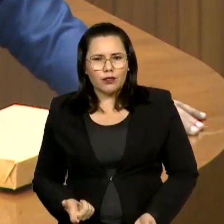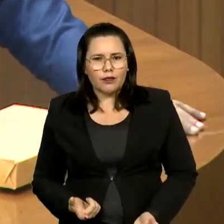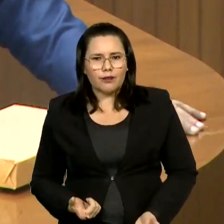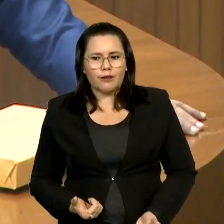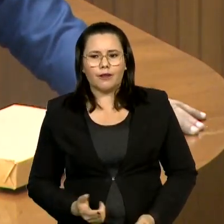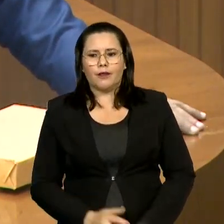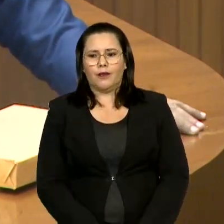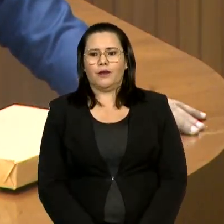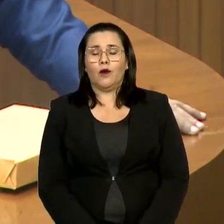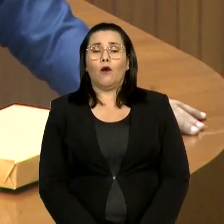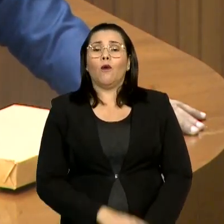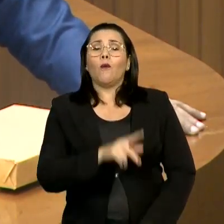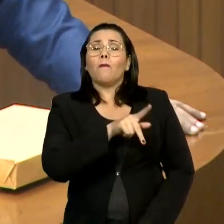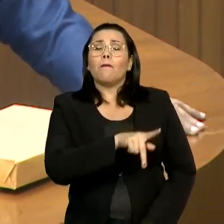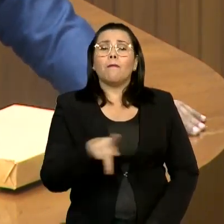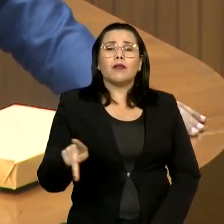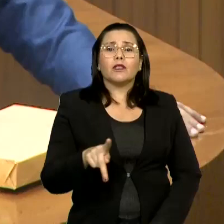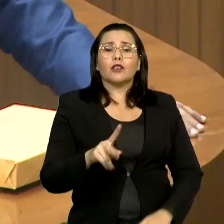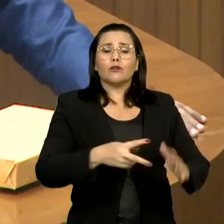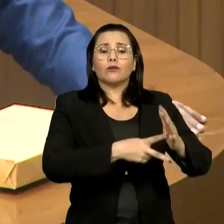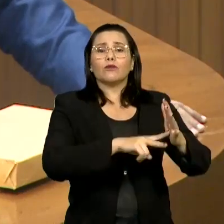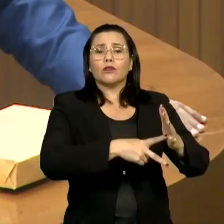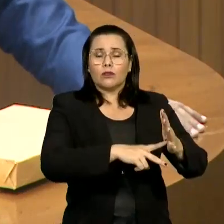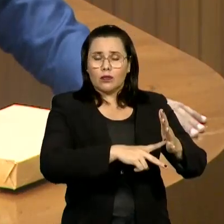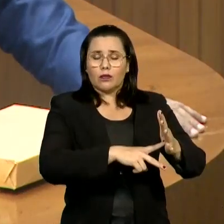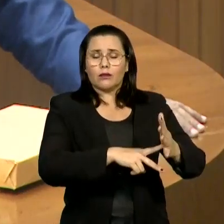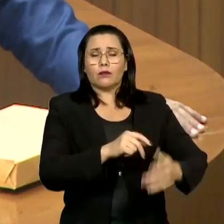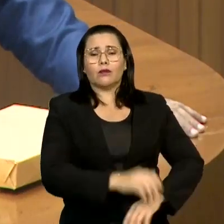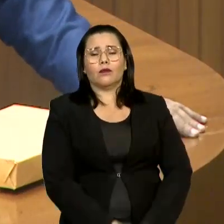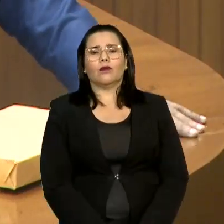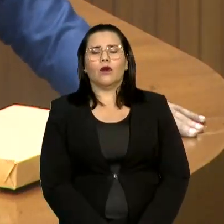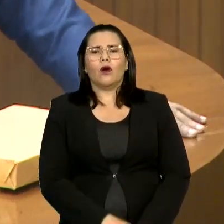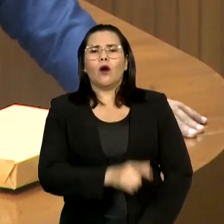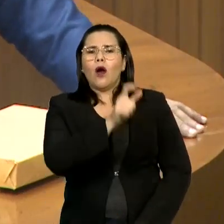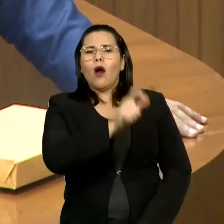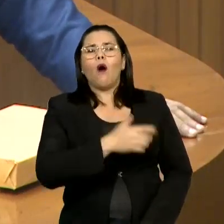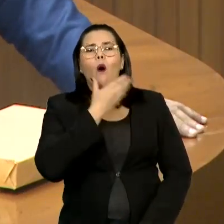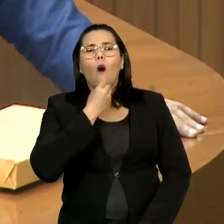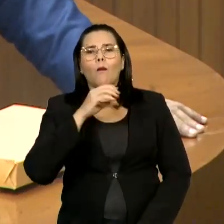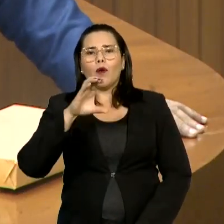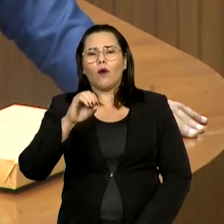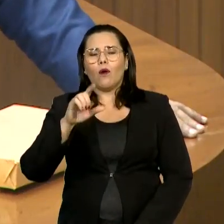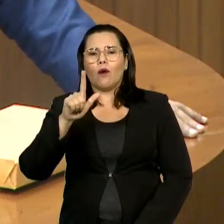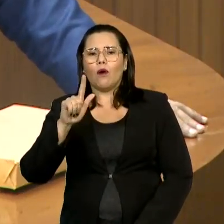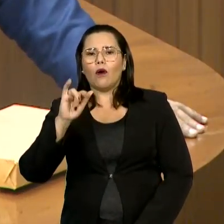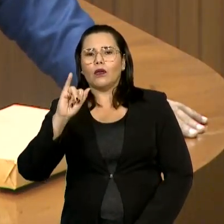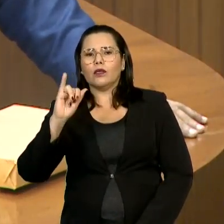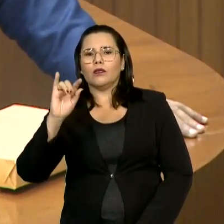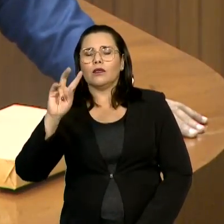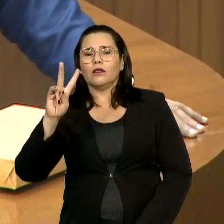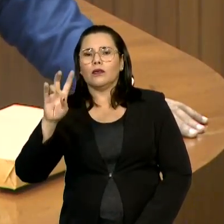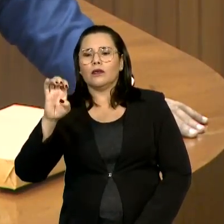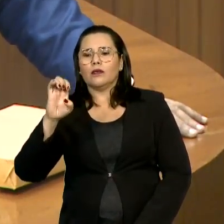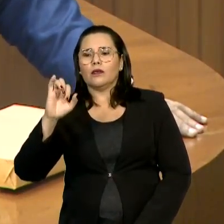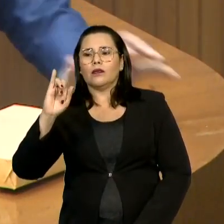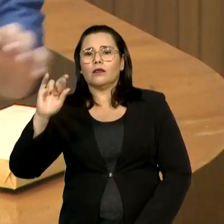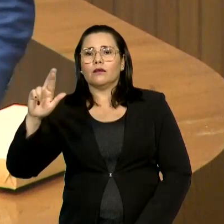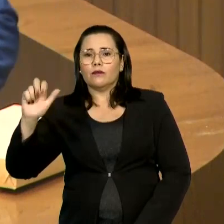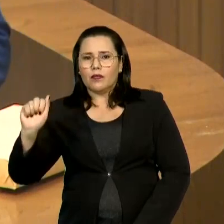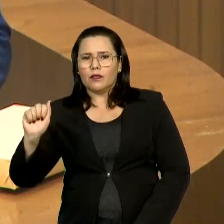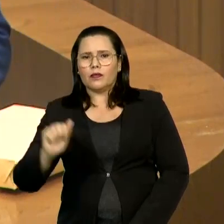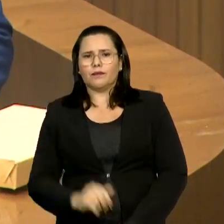Oliveira, é um mentiroso. Um mentiroso. E esse